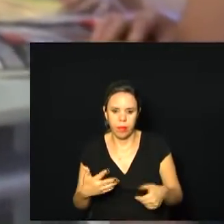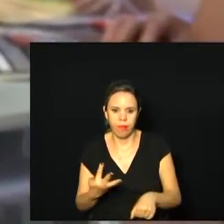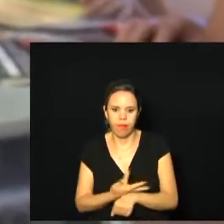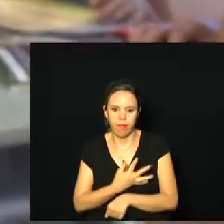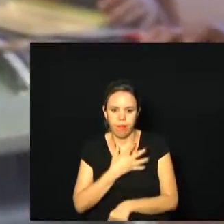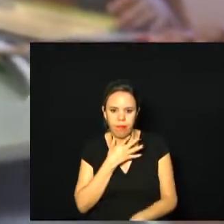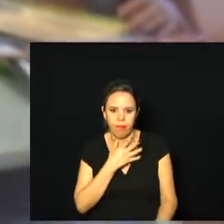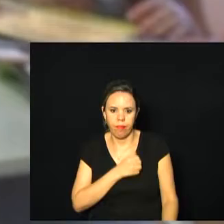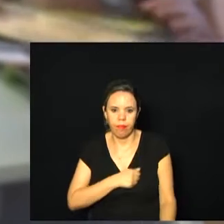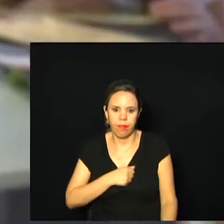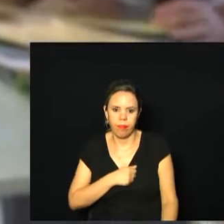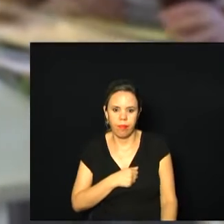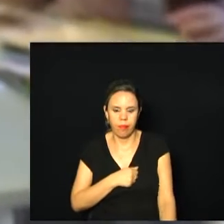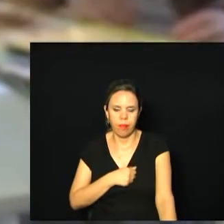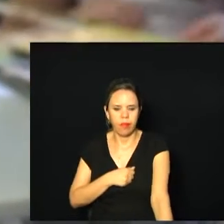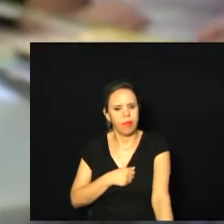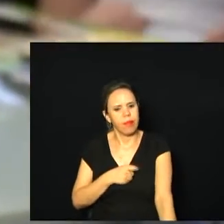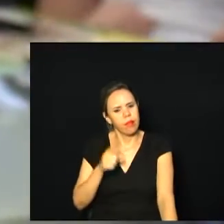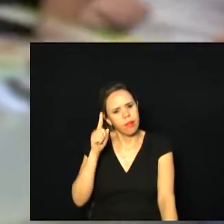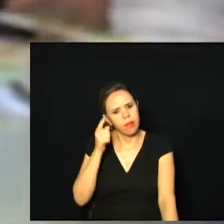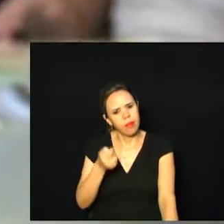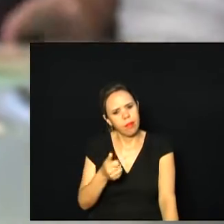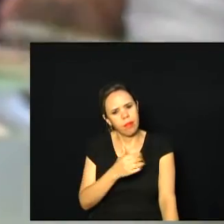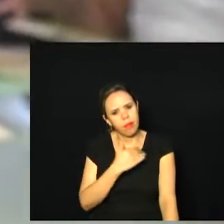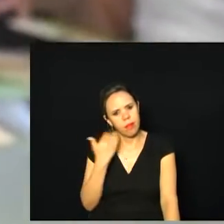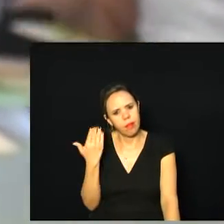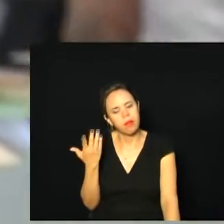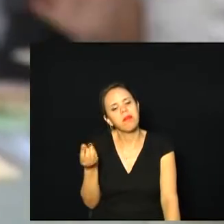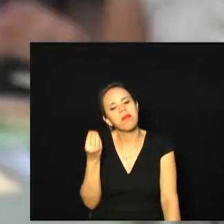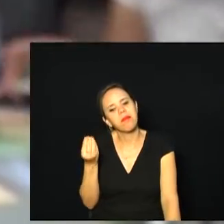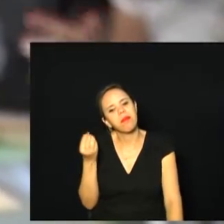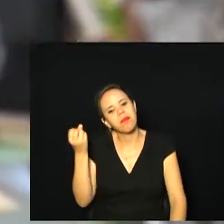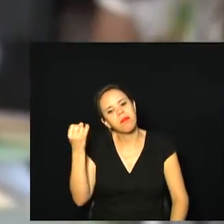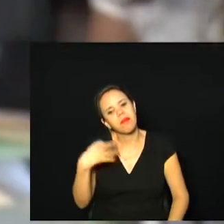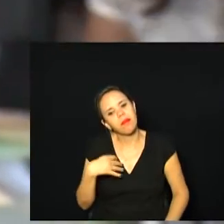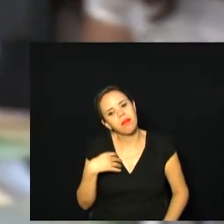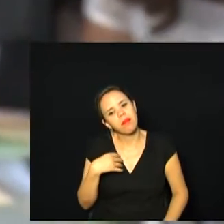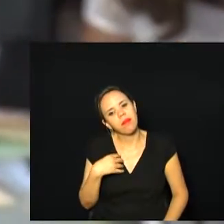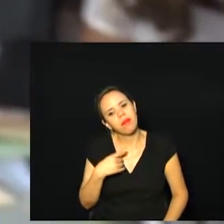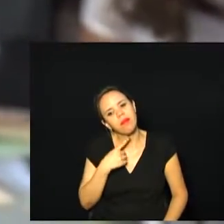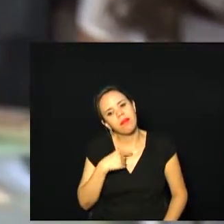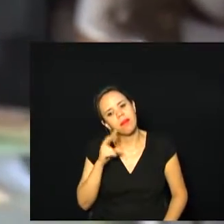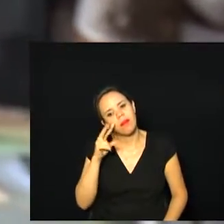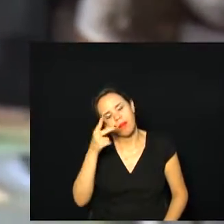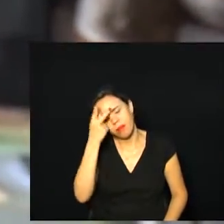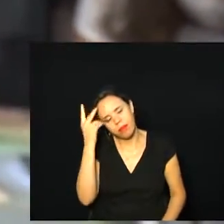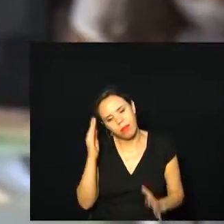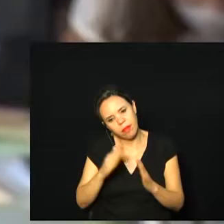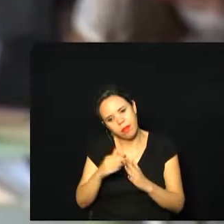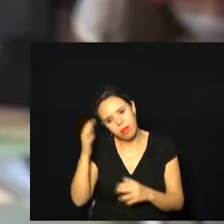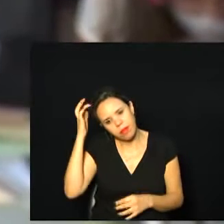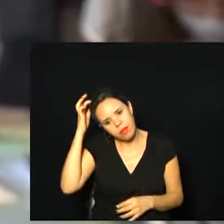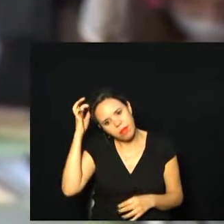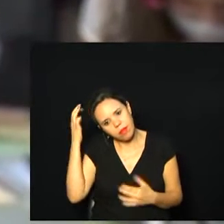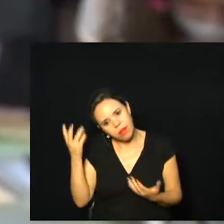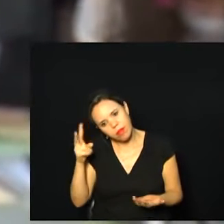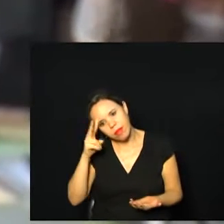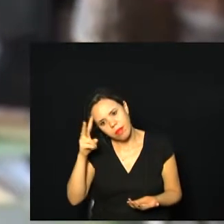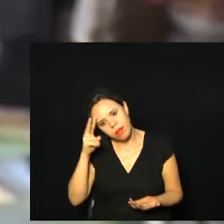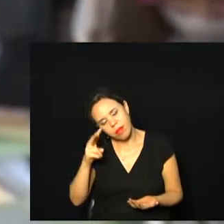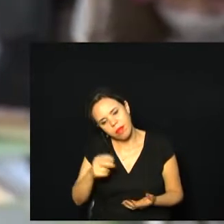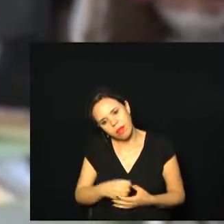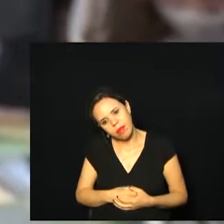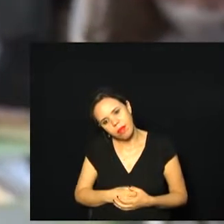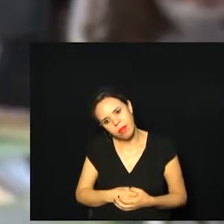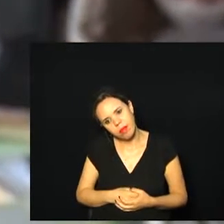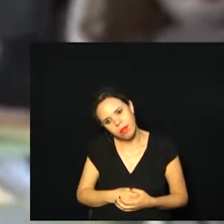né? O Dia em que a Morte Quase Morreu. Como assim? Conta pra gente, para dar vontade pro pessoal de casa ler a história da morte.